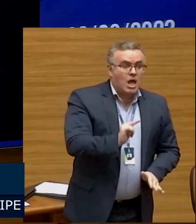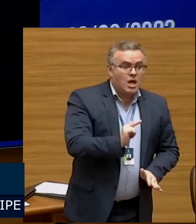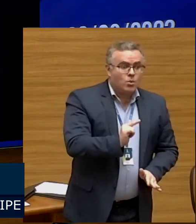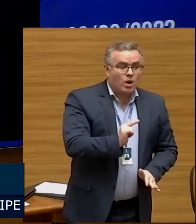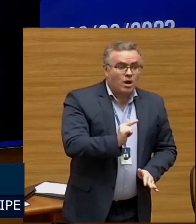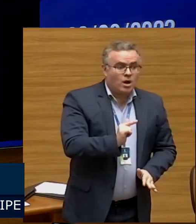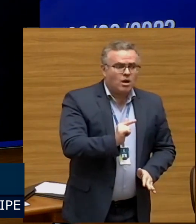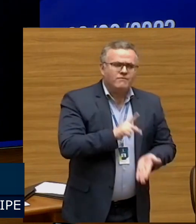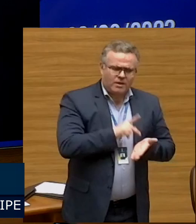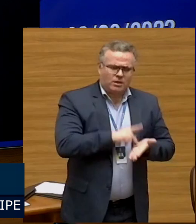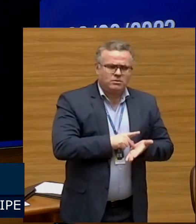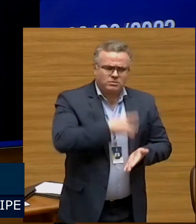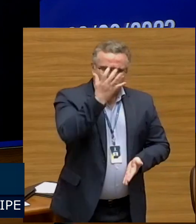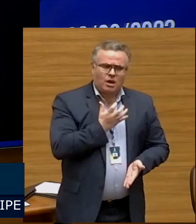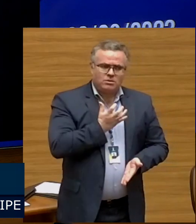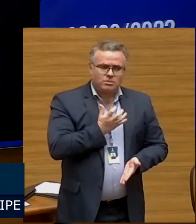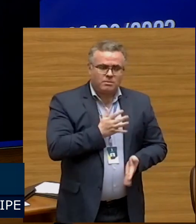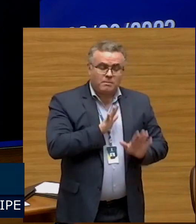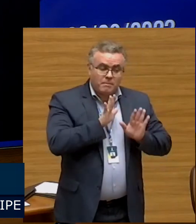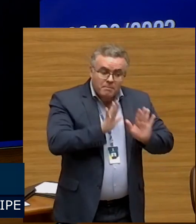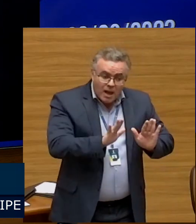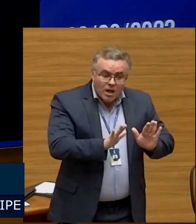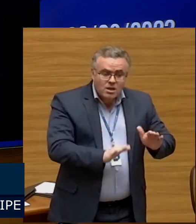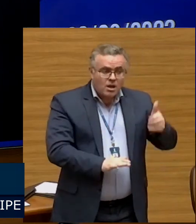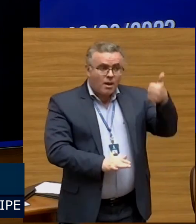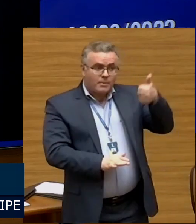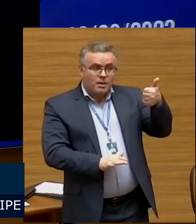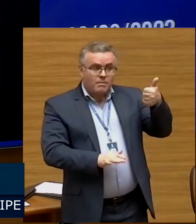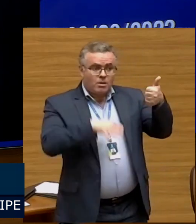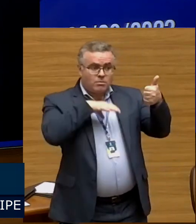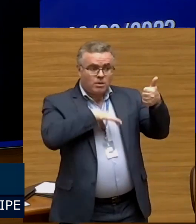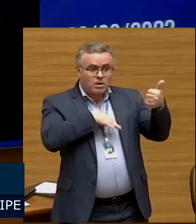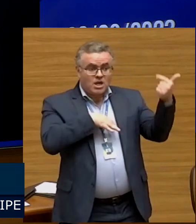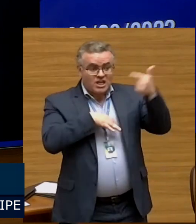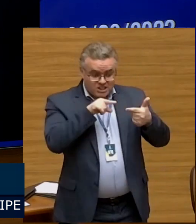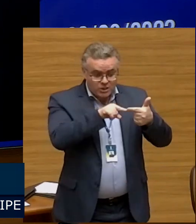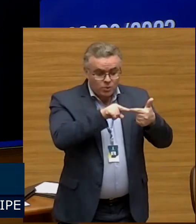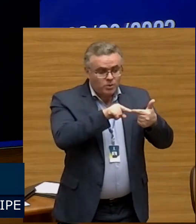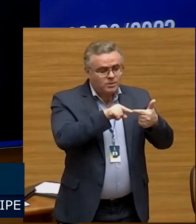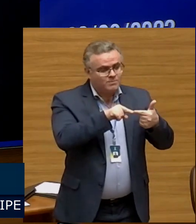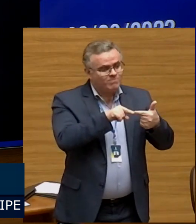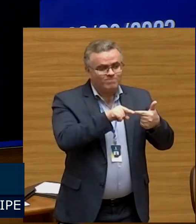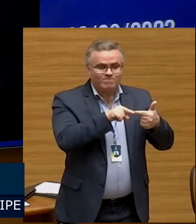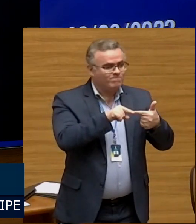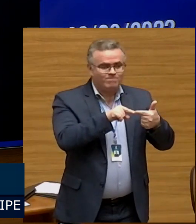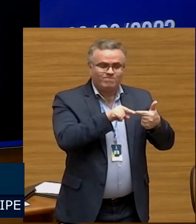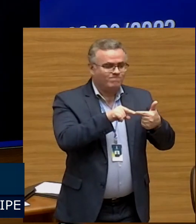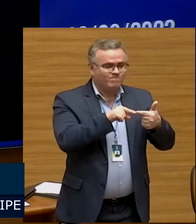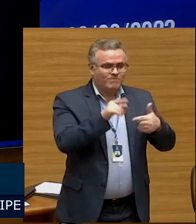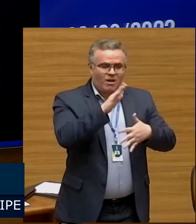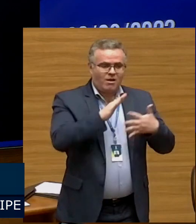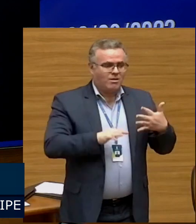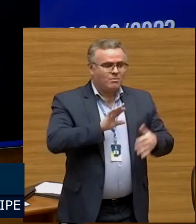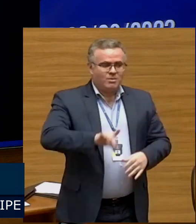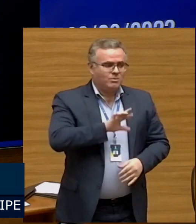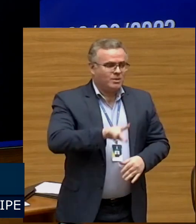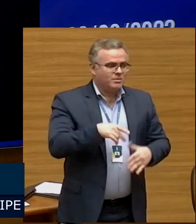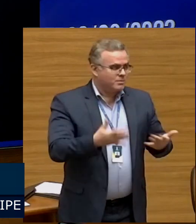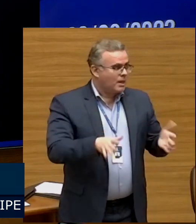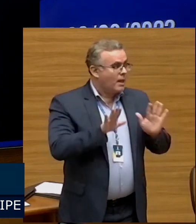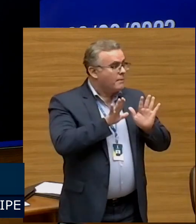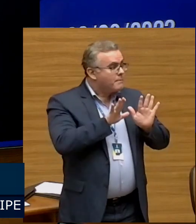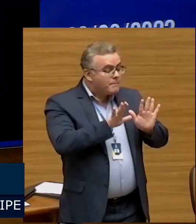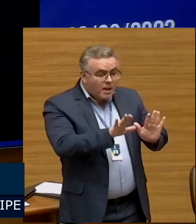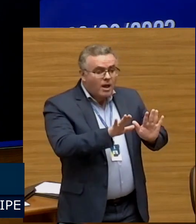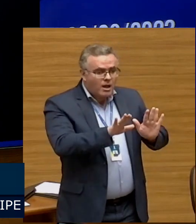não. Não chegamos lá ainda. E existe uma PEC, a PEC número 12, que desde 2021